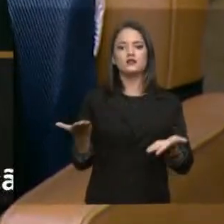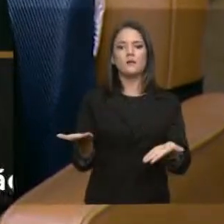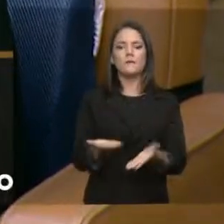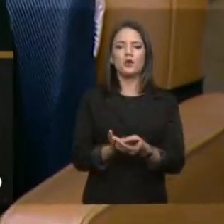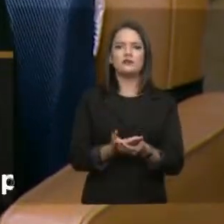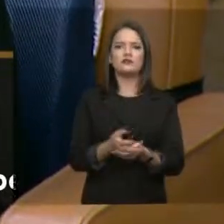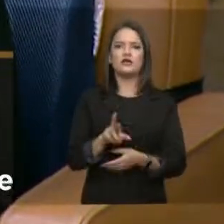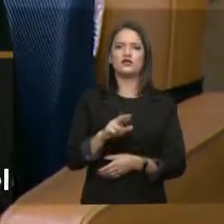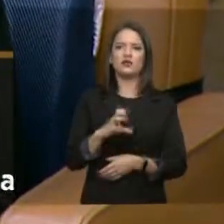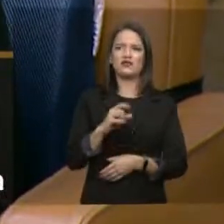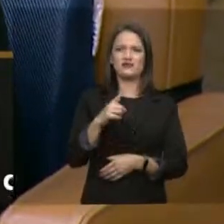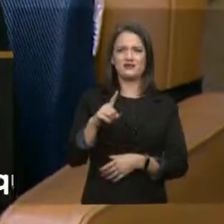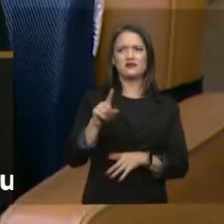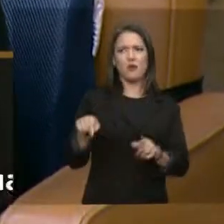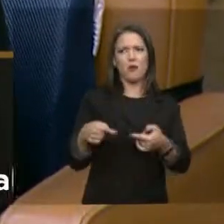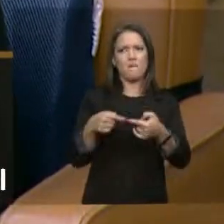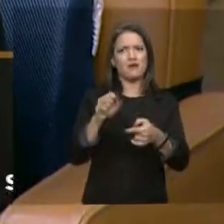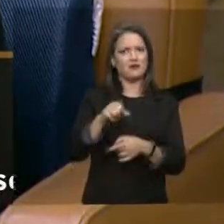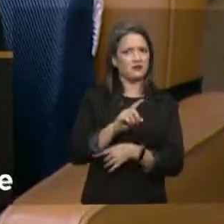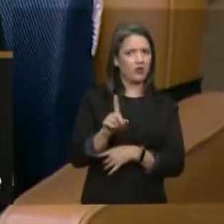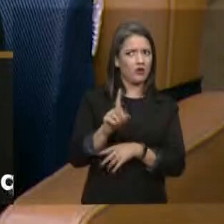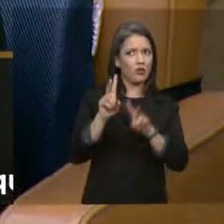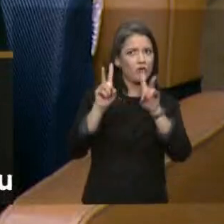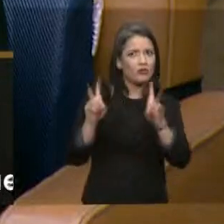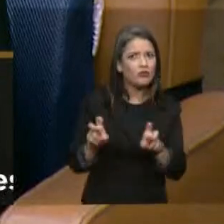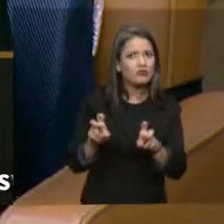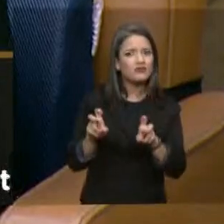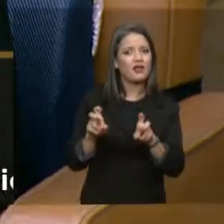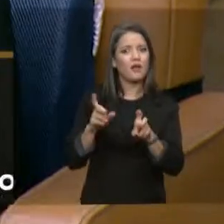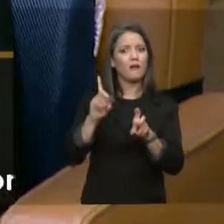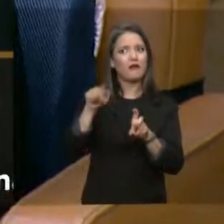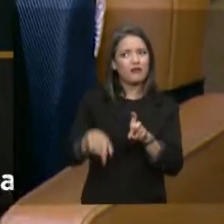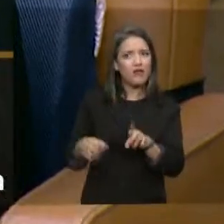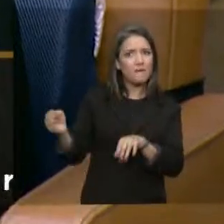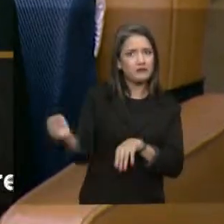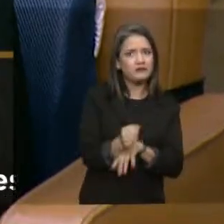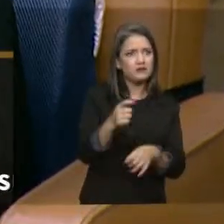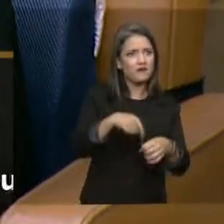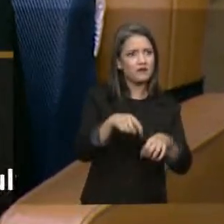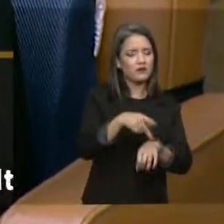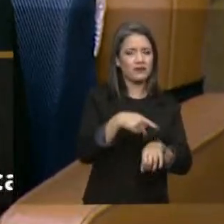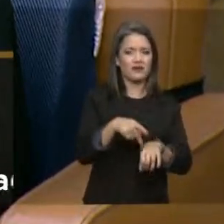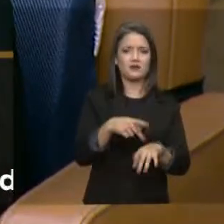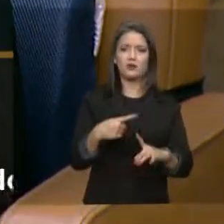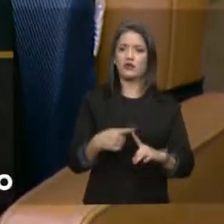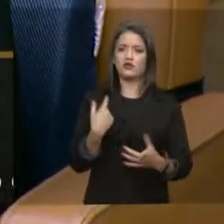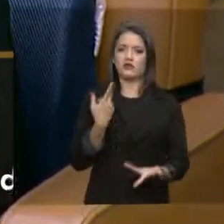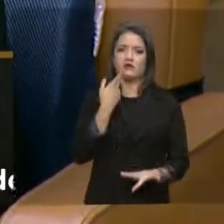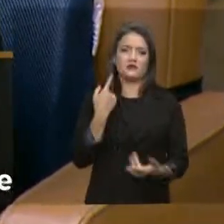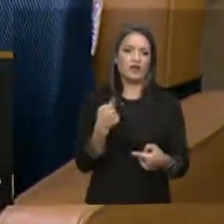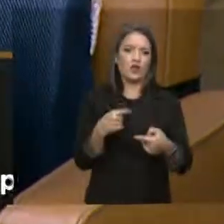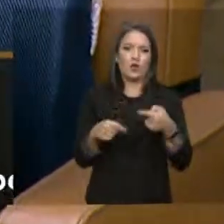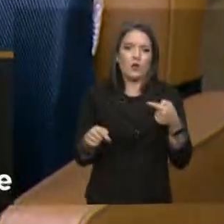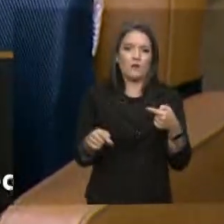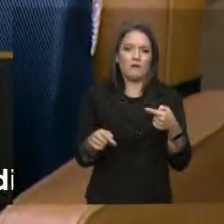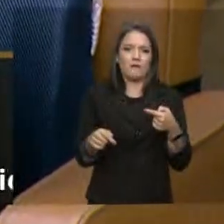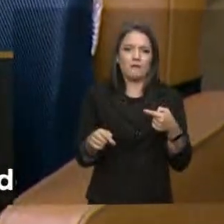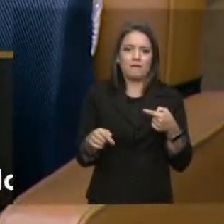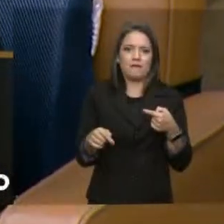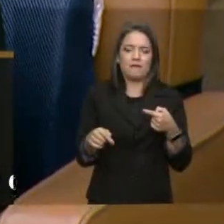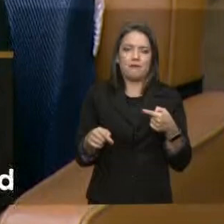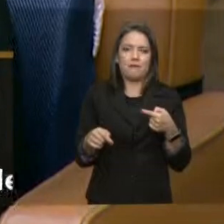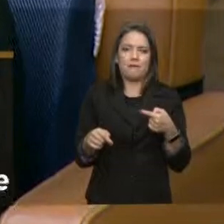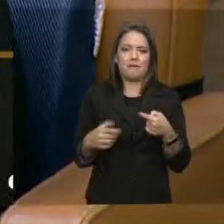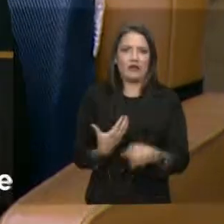matéria de extradição. Porque se entendemos que não cabe rescisória em extradição, a questão que Sua